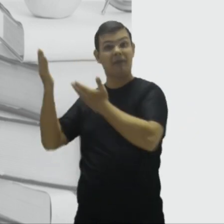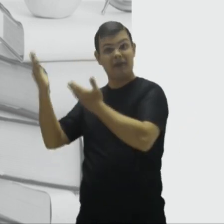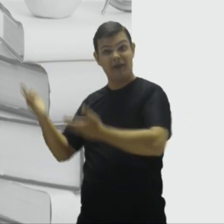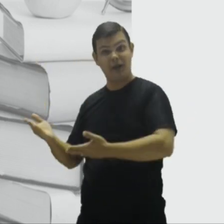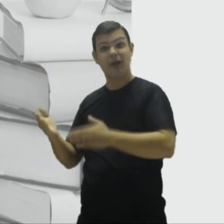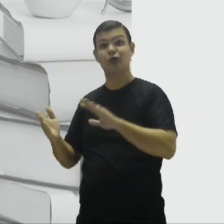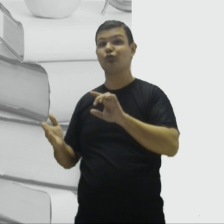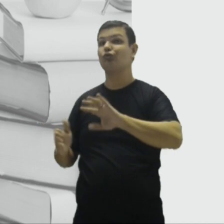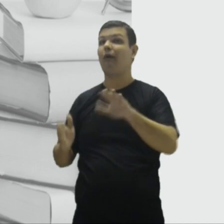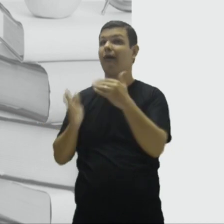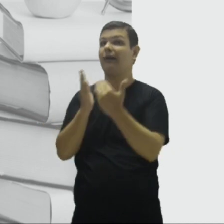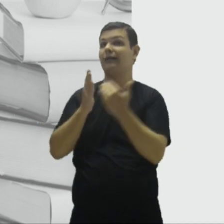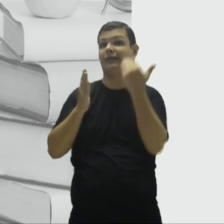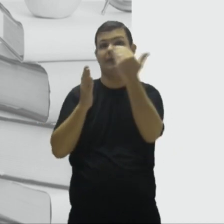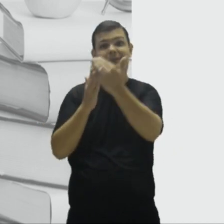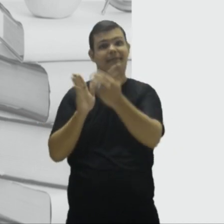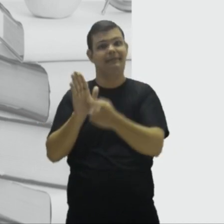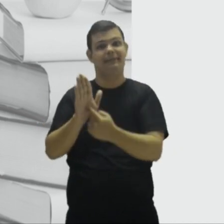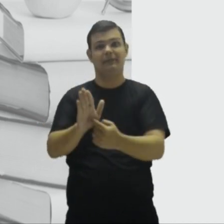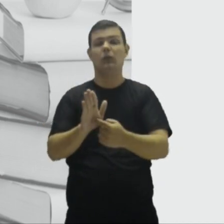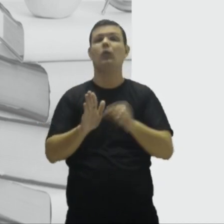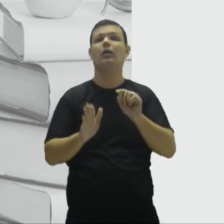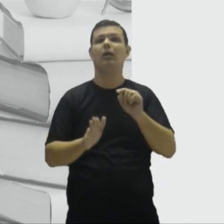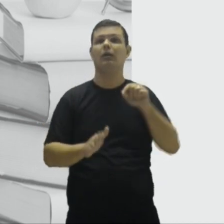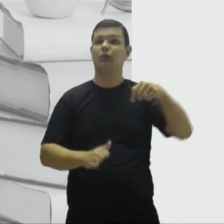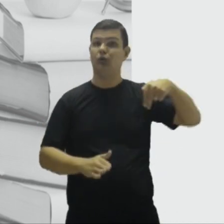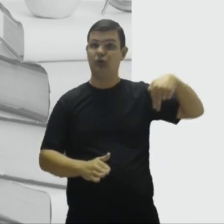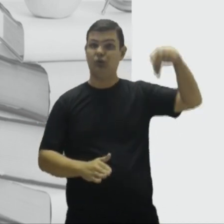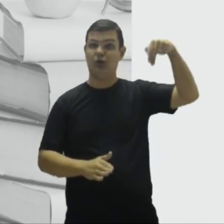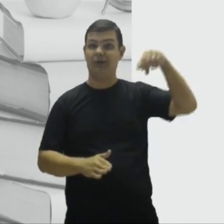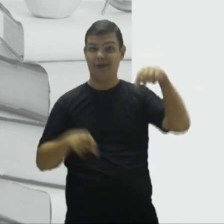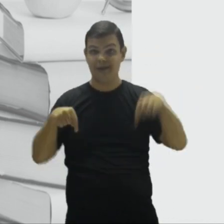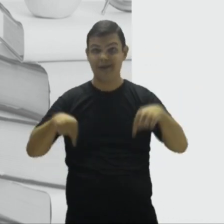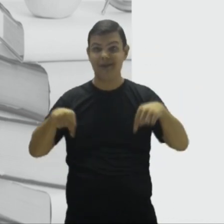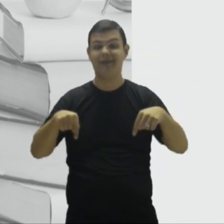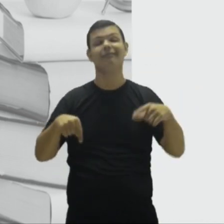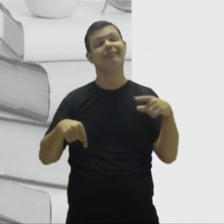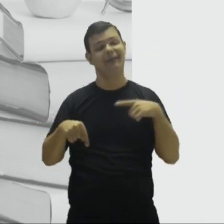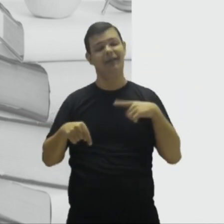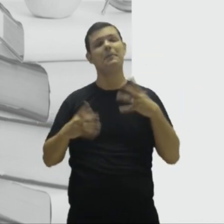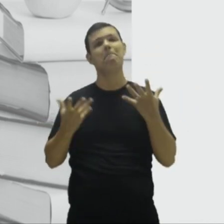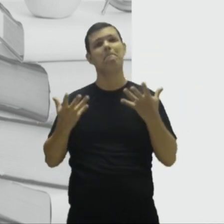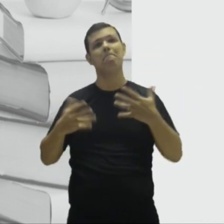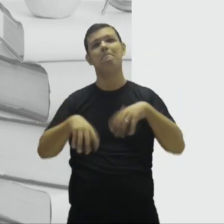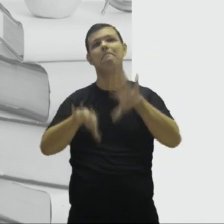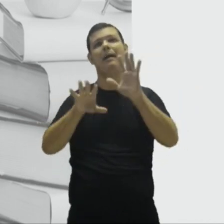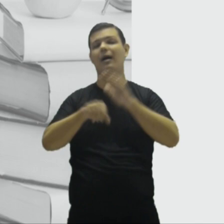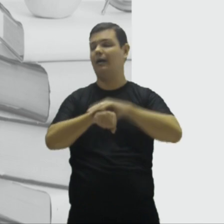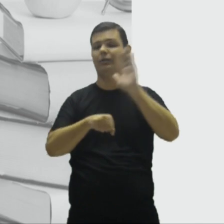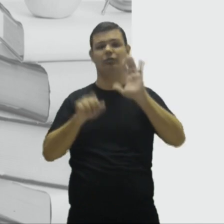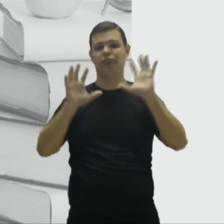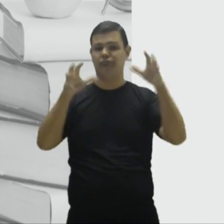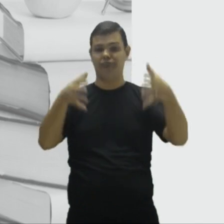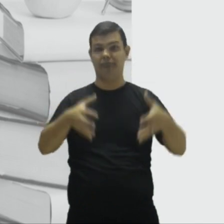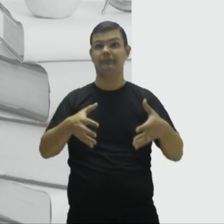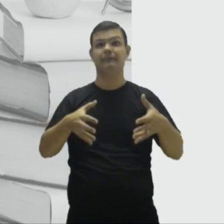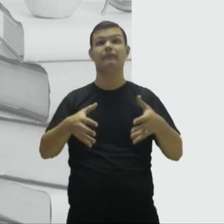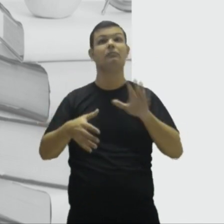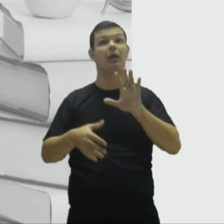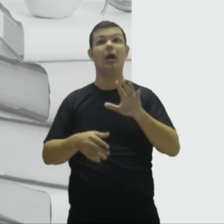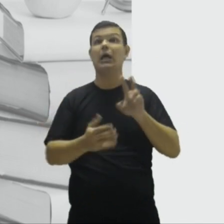reforçar, né, que na região norte nós temos uma maior concentração. Mas lembre, não é a maior concentração de